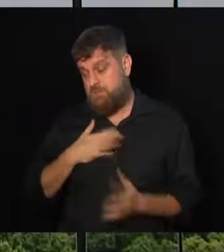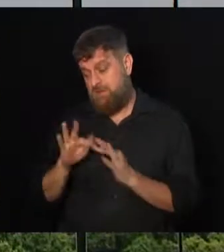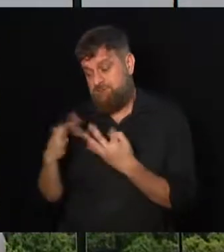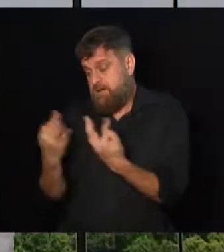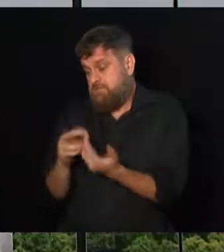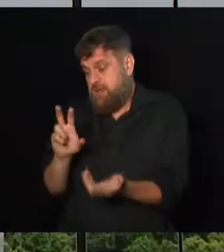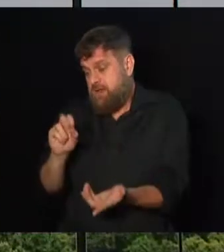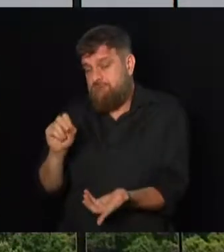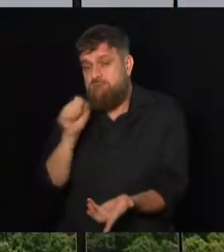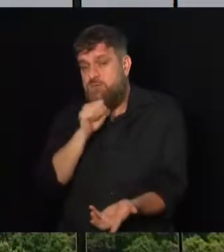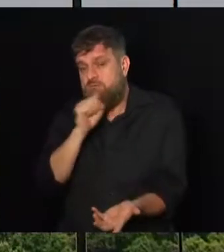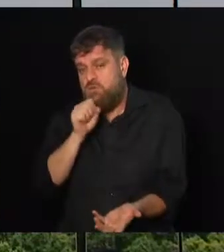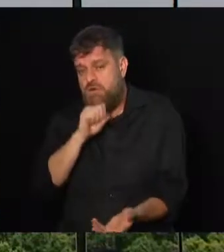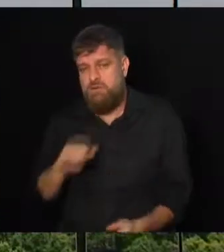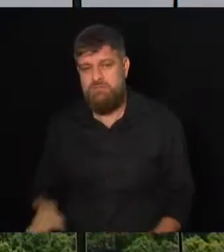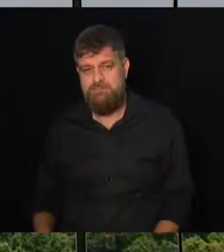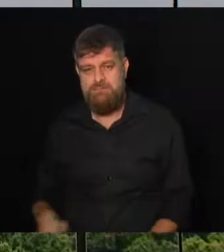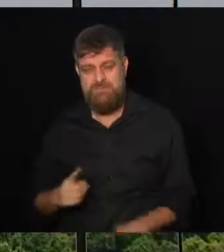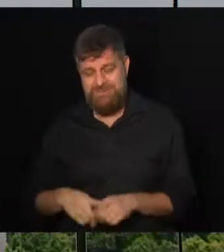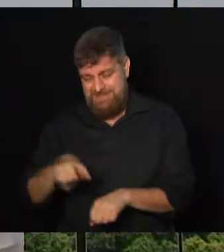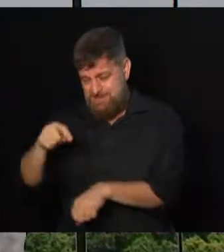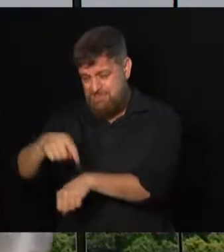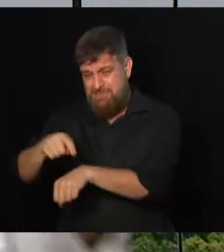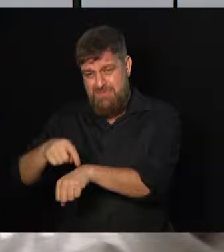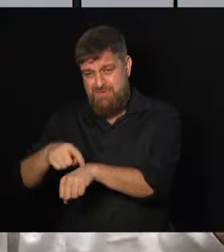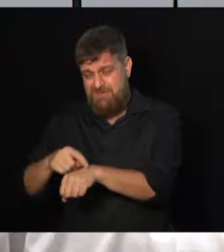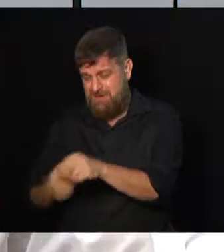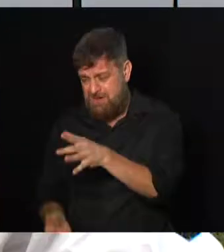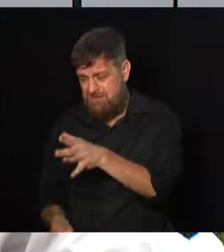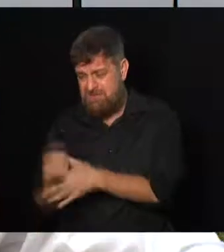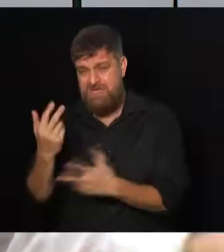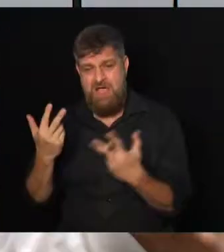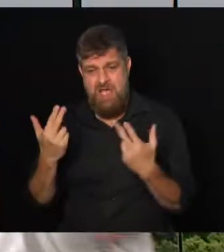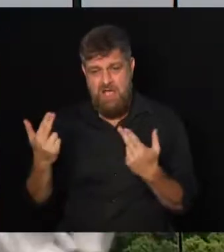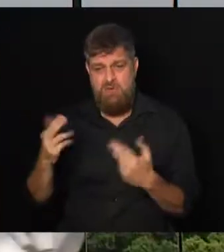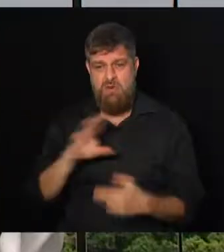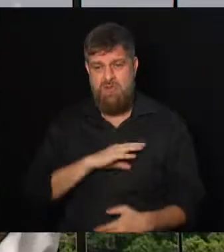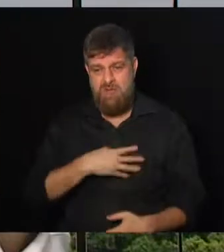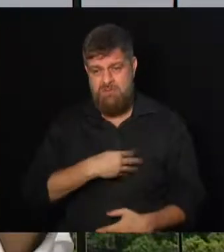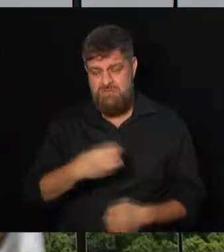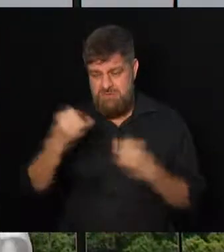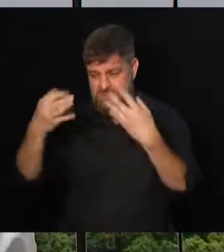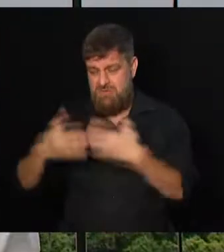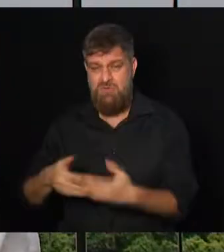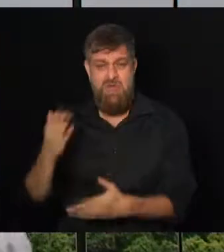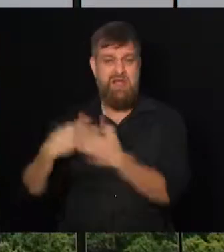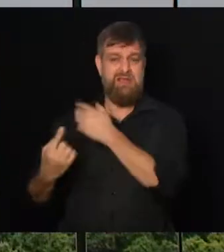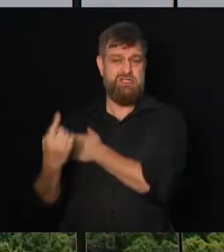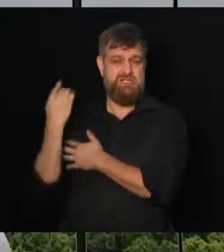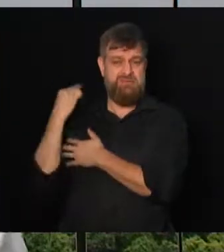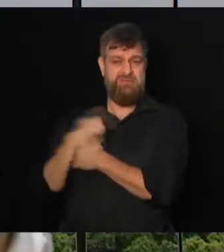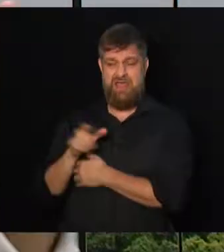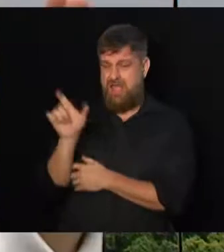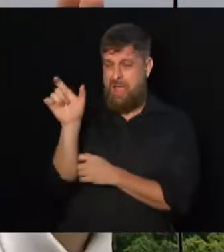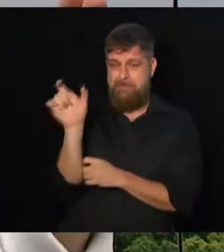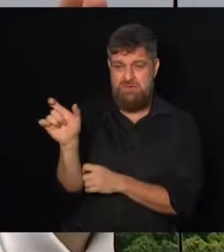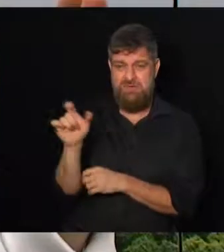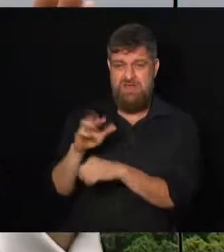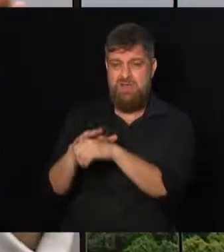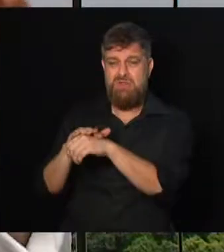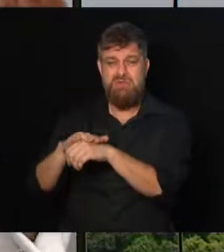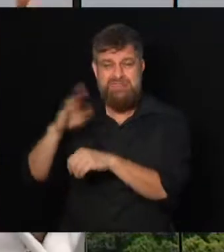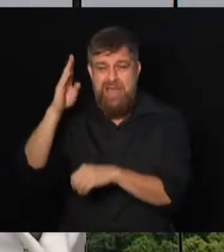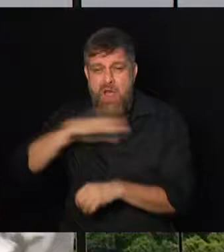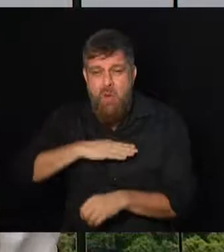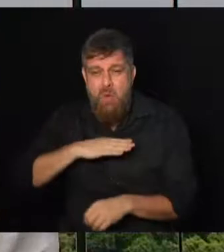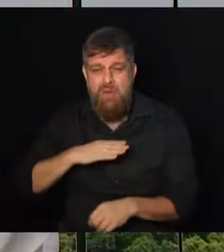delicada, porque chega uma certa hora, que foi como o vereador falou aqui, antigamente você não falava, eu estou com aquela doença ruim, você nem falava o nome.